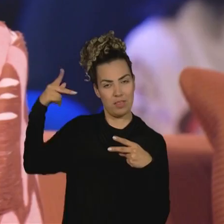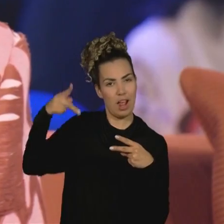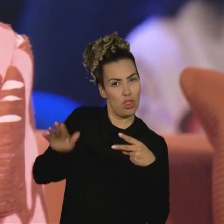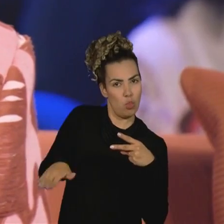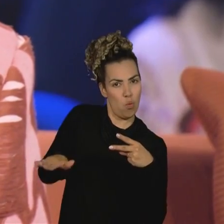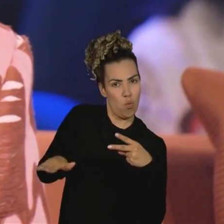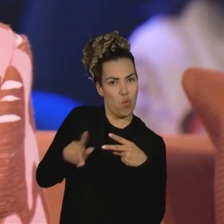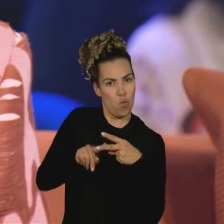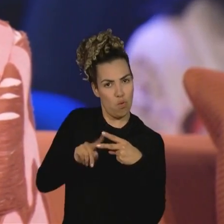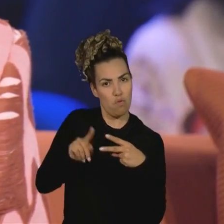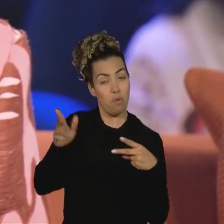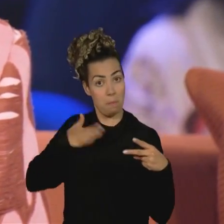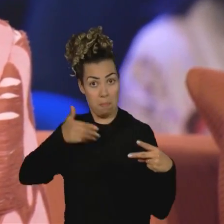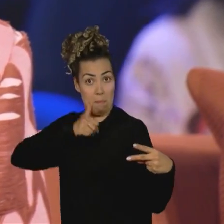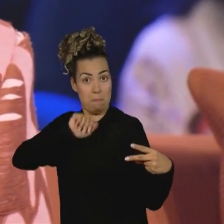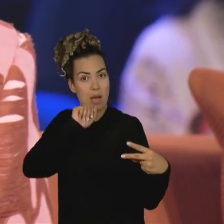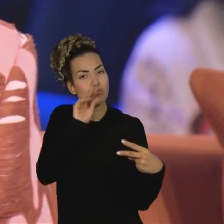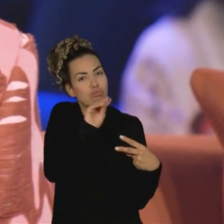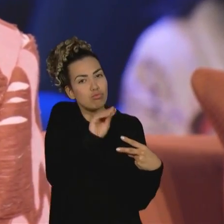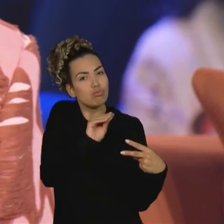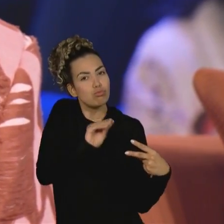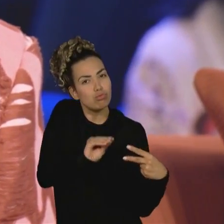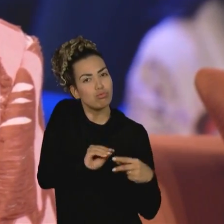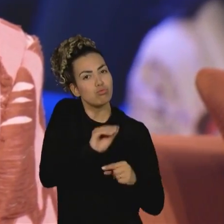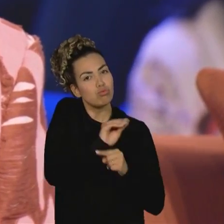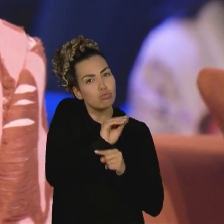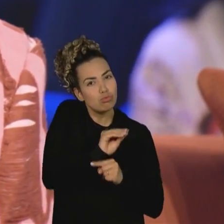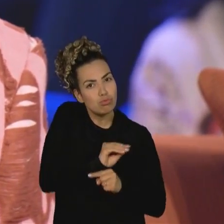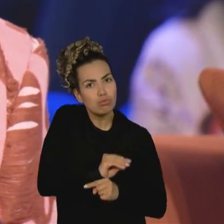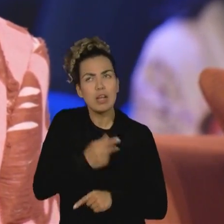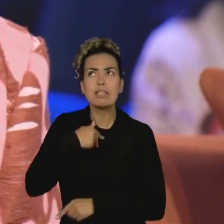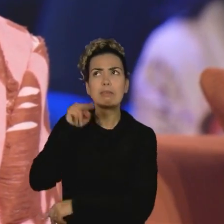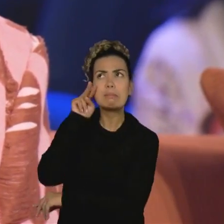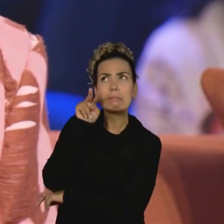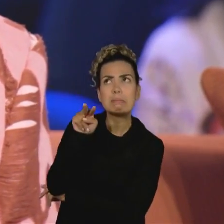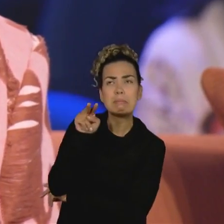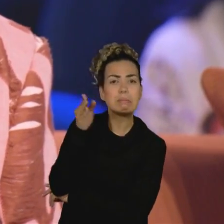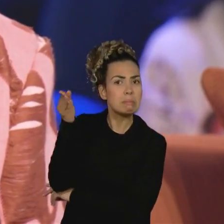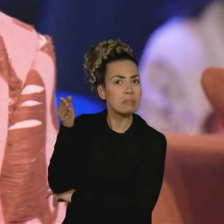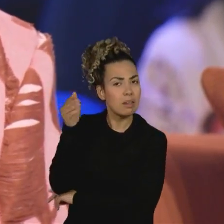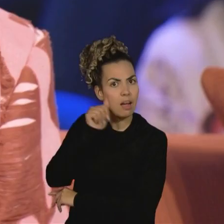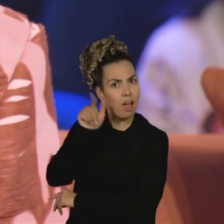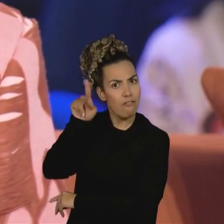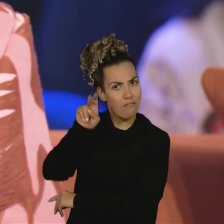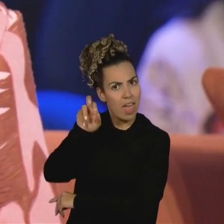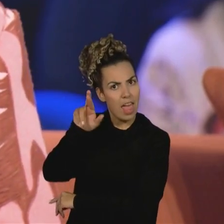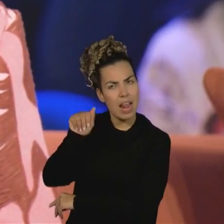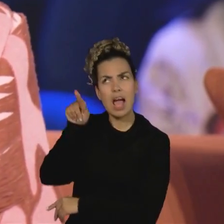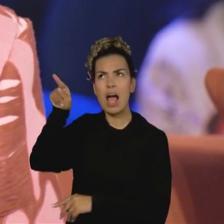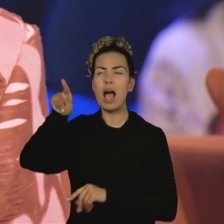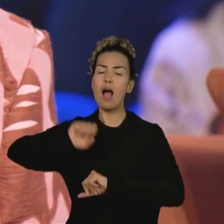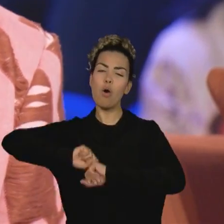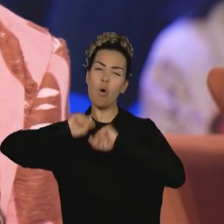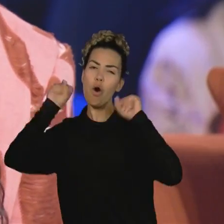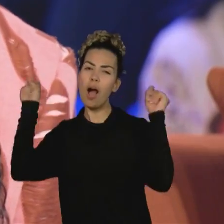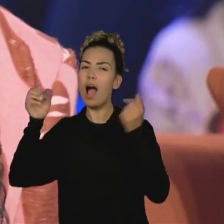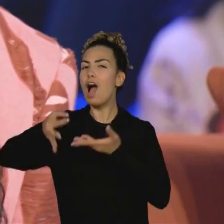E eu vi a Vera em casa, acordando, a gente tomava café